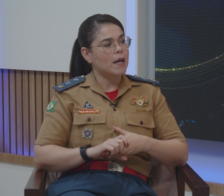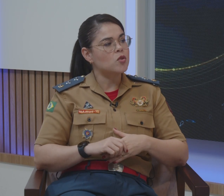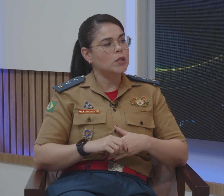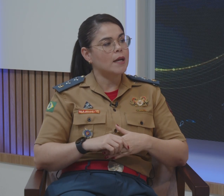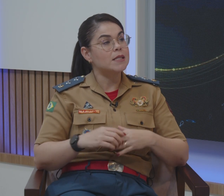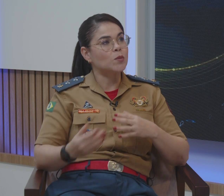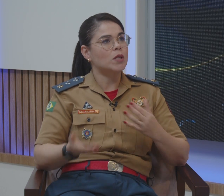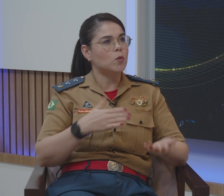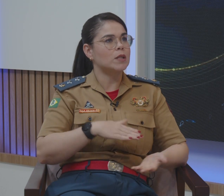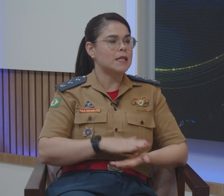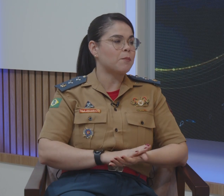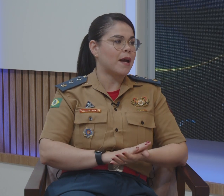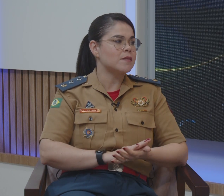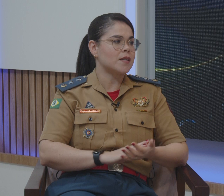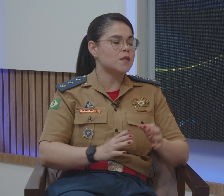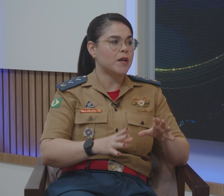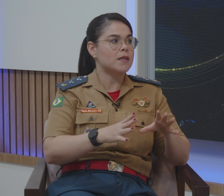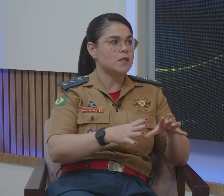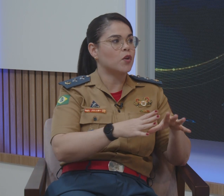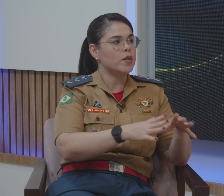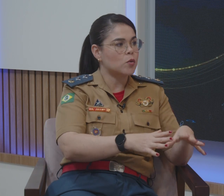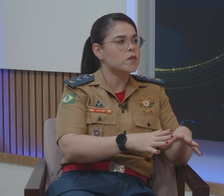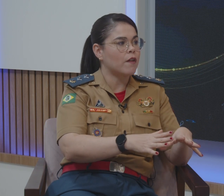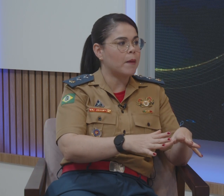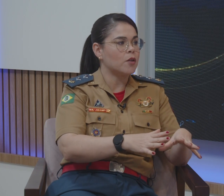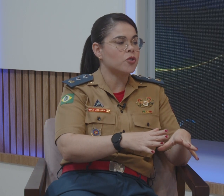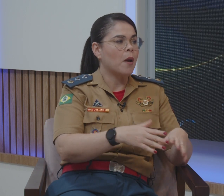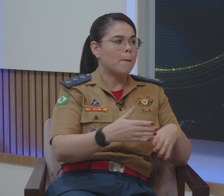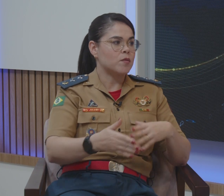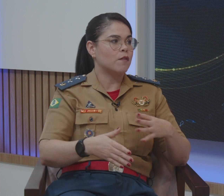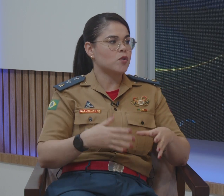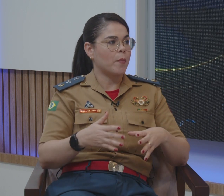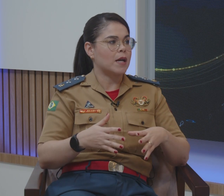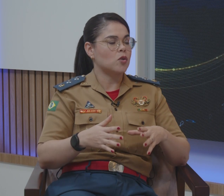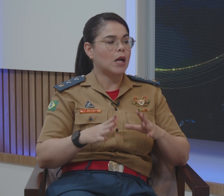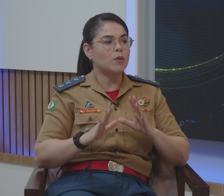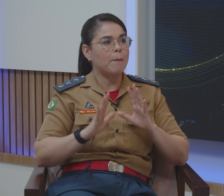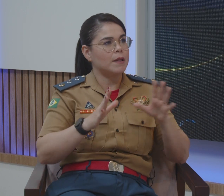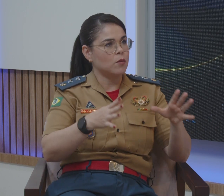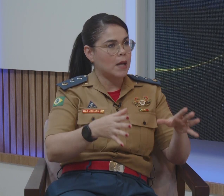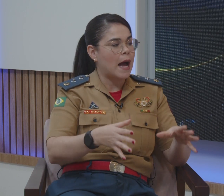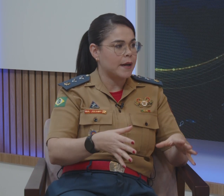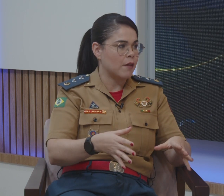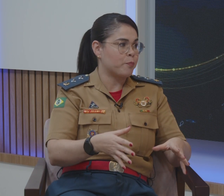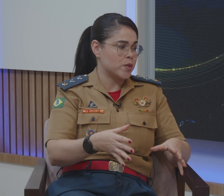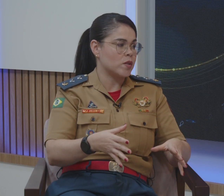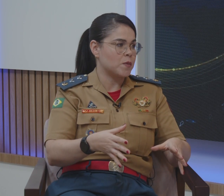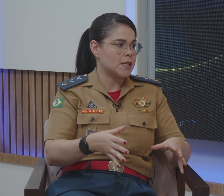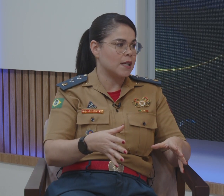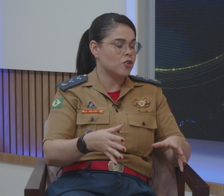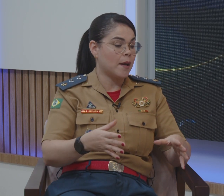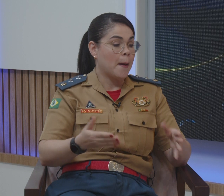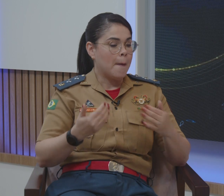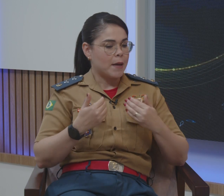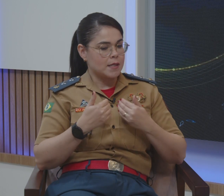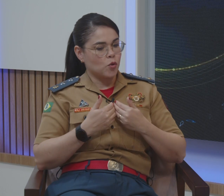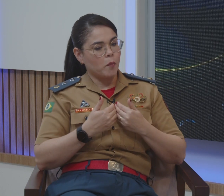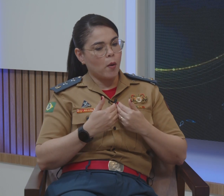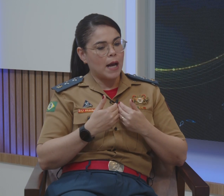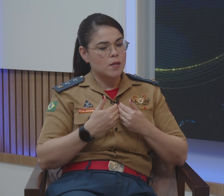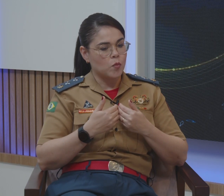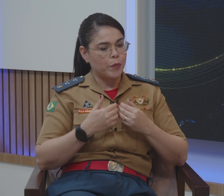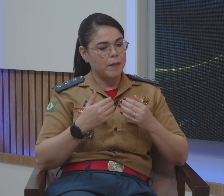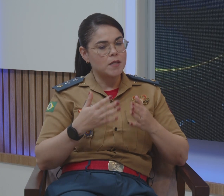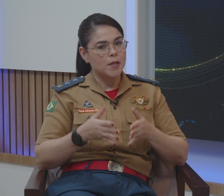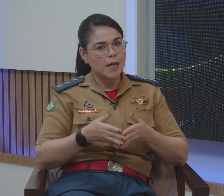serviço operacionais, não tanto quanto as praças, que as praças elas ficam exclusivamente para o serviço operacional, dependendo da área, que a pessoa é especialista, né, mas no